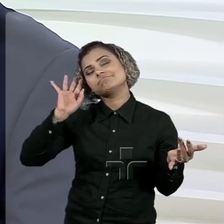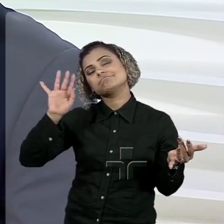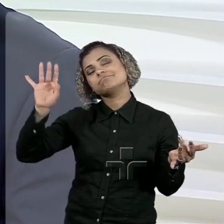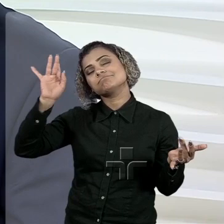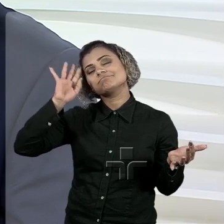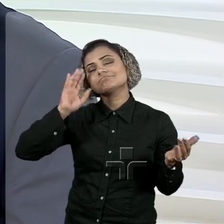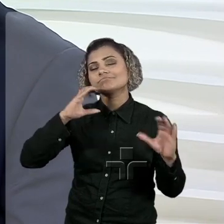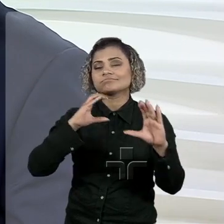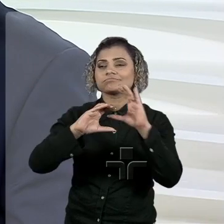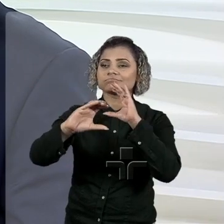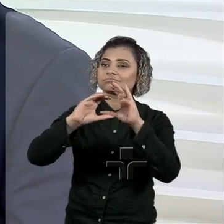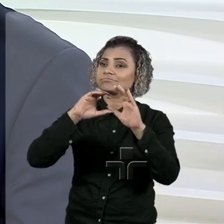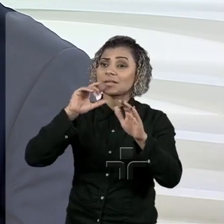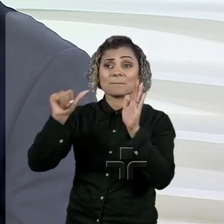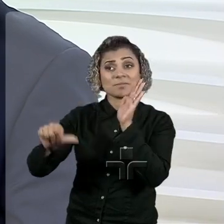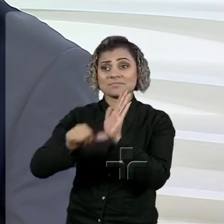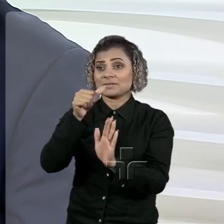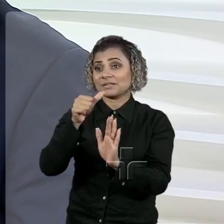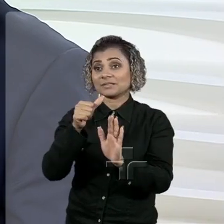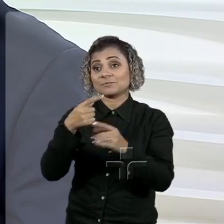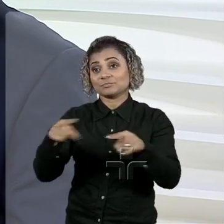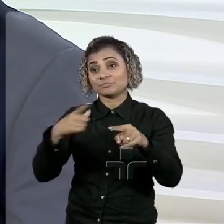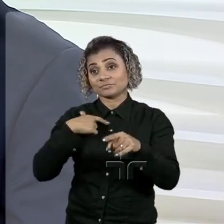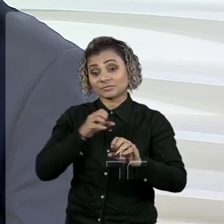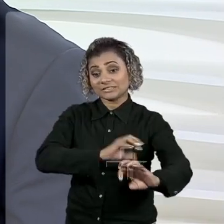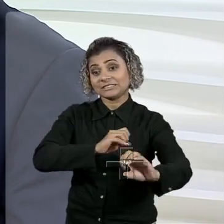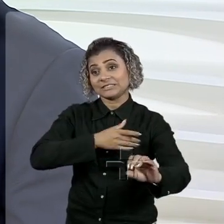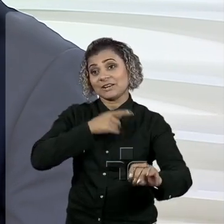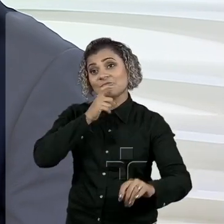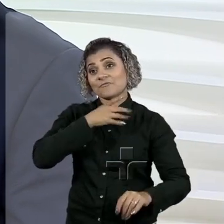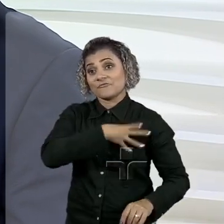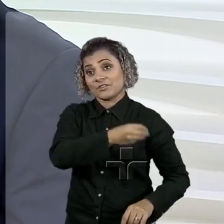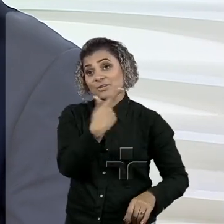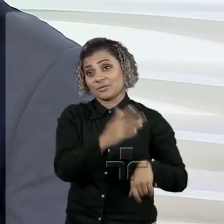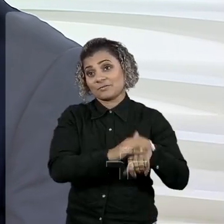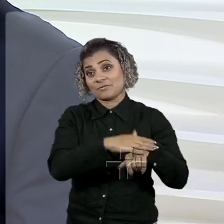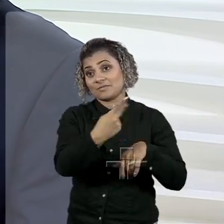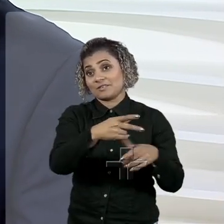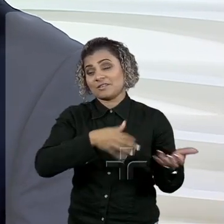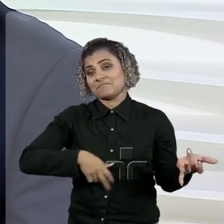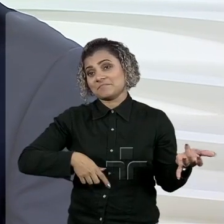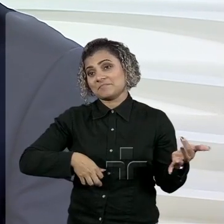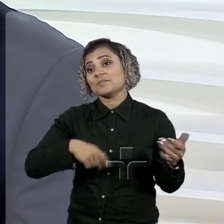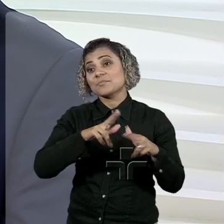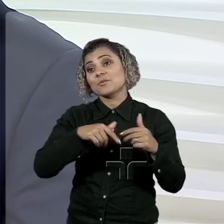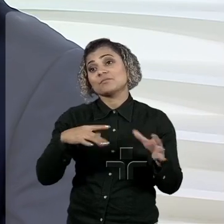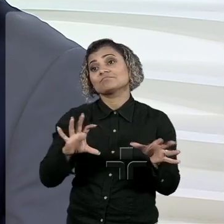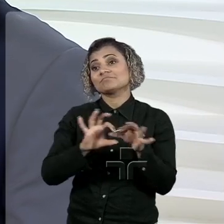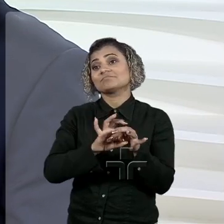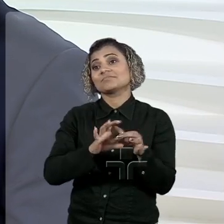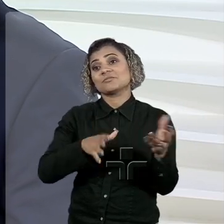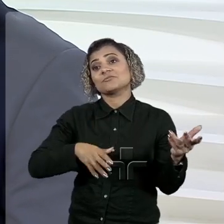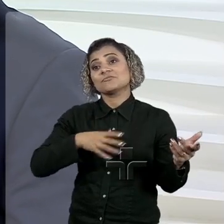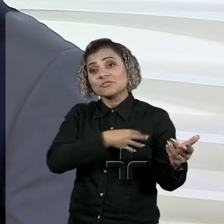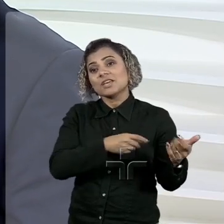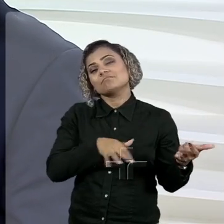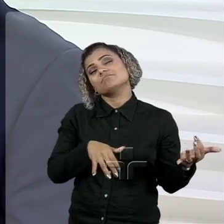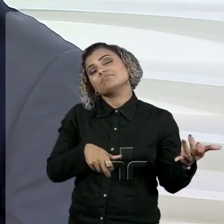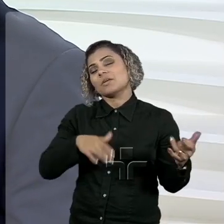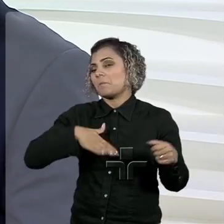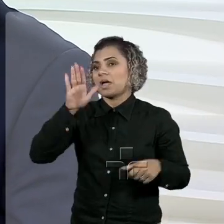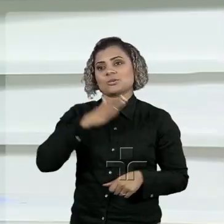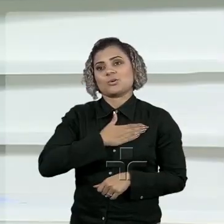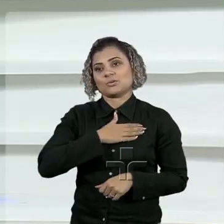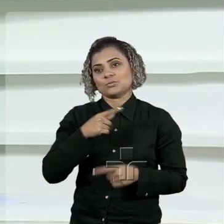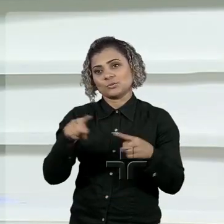cantar. Foi uma das primeiras músicas que ensinei meu filho a tocar no violão, então acho que talvez até pela ligação com meu filho, essa seja uma das músicas que eu mais gosto.